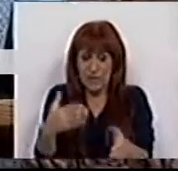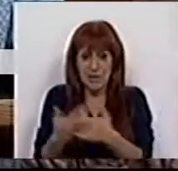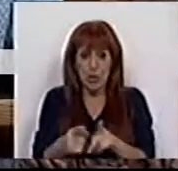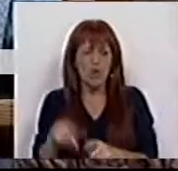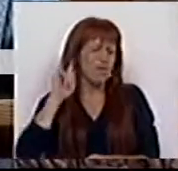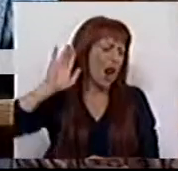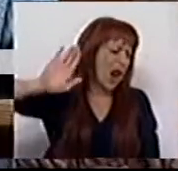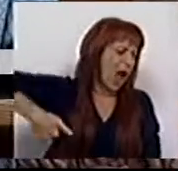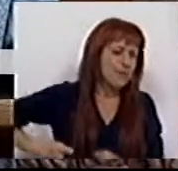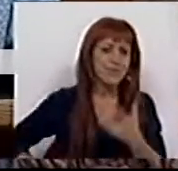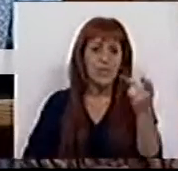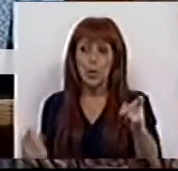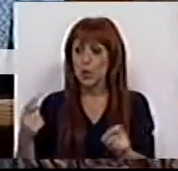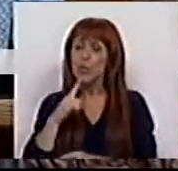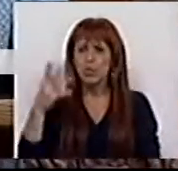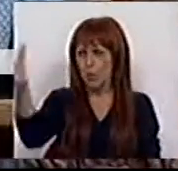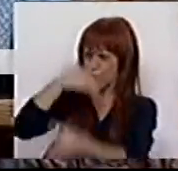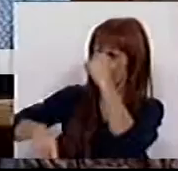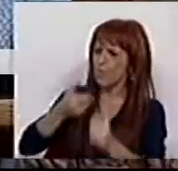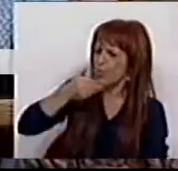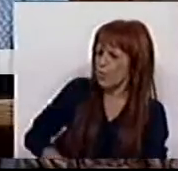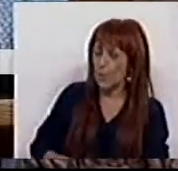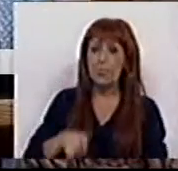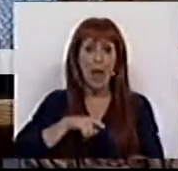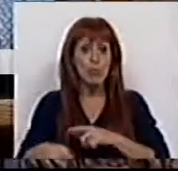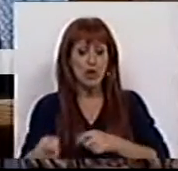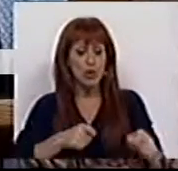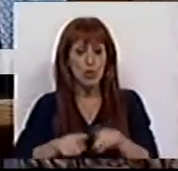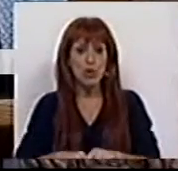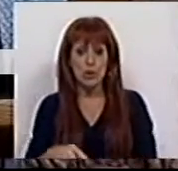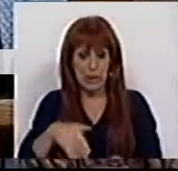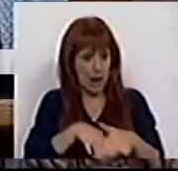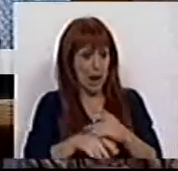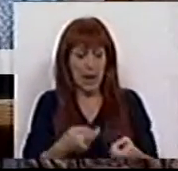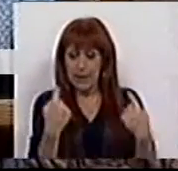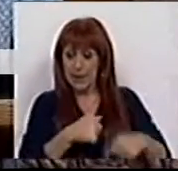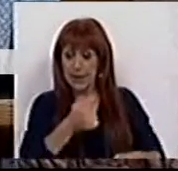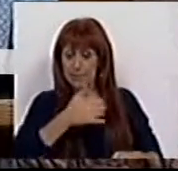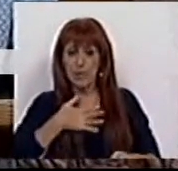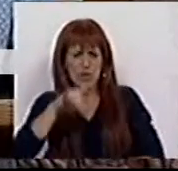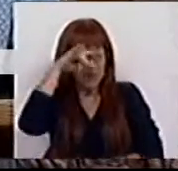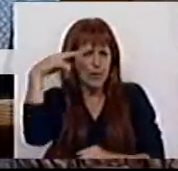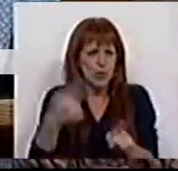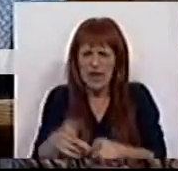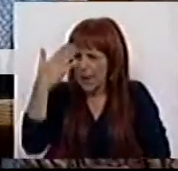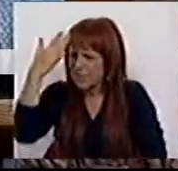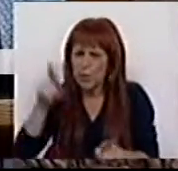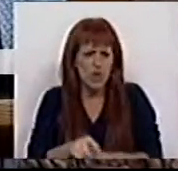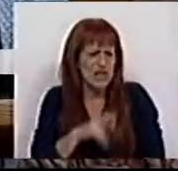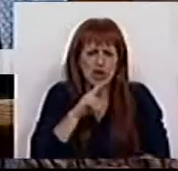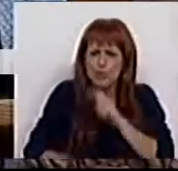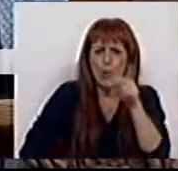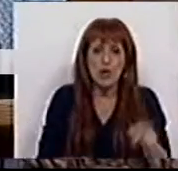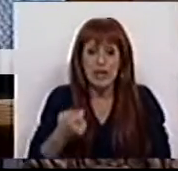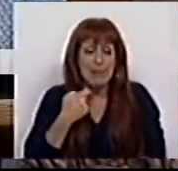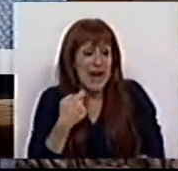e a desvalorização do seu know-how, a política de gestão de estoques da empresa que dificulta a capacidade de